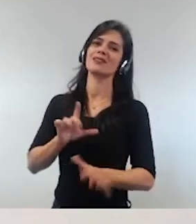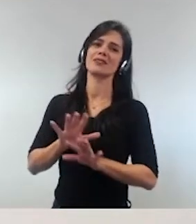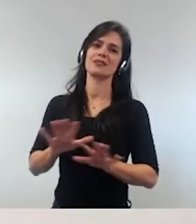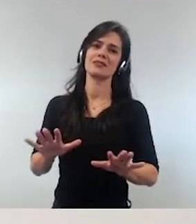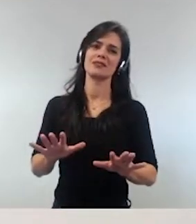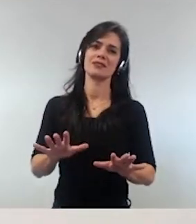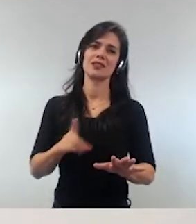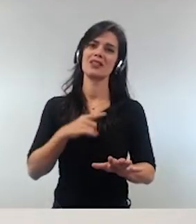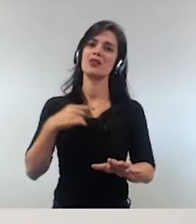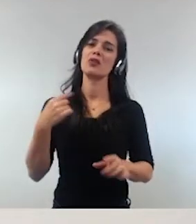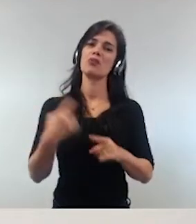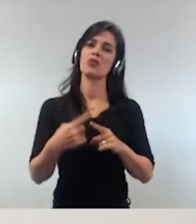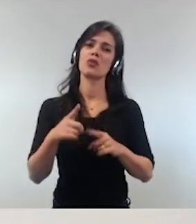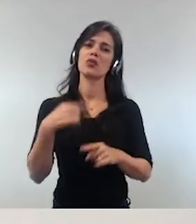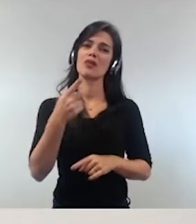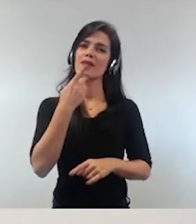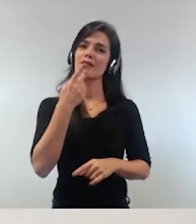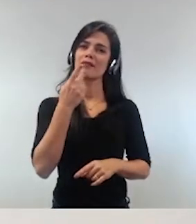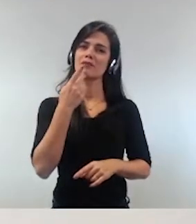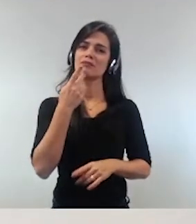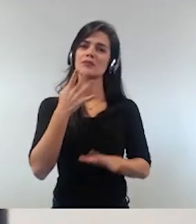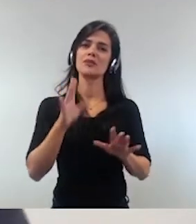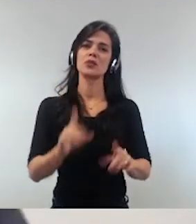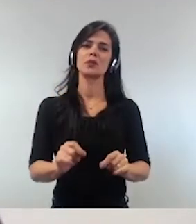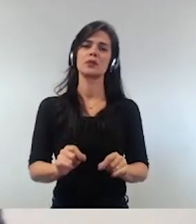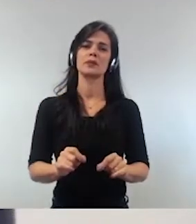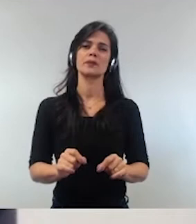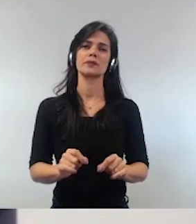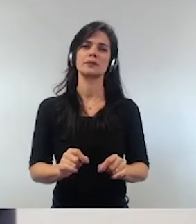geral, de parte a parte,